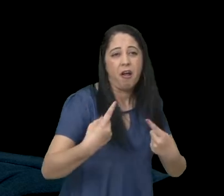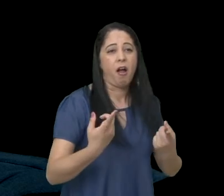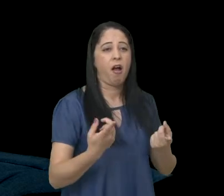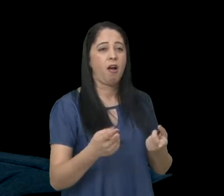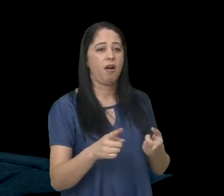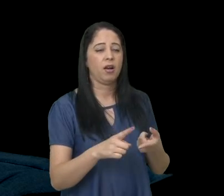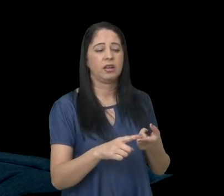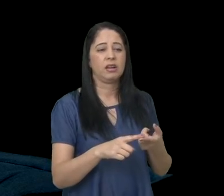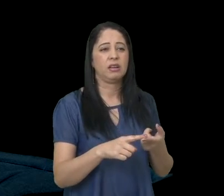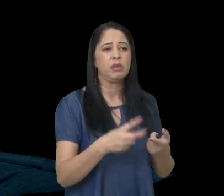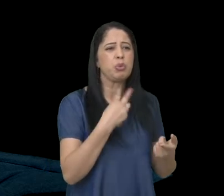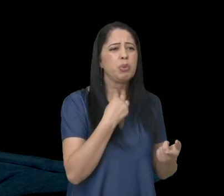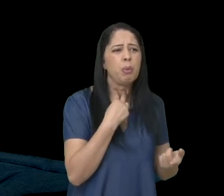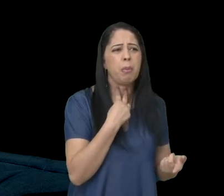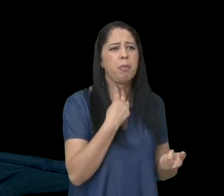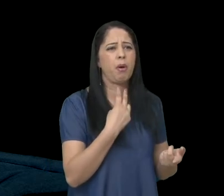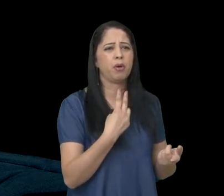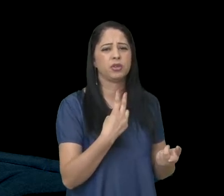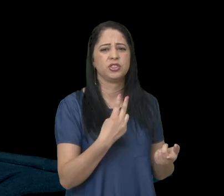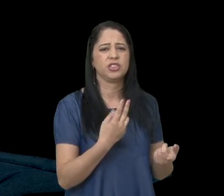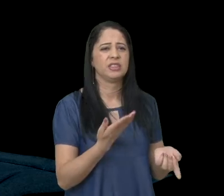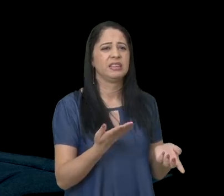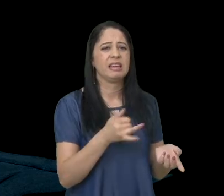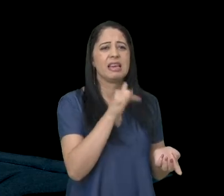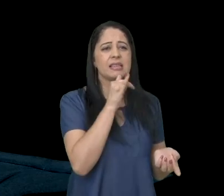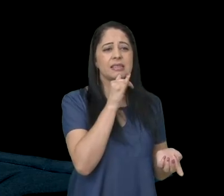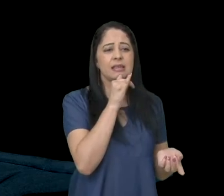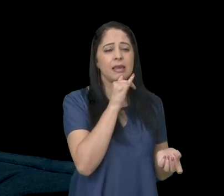conviver todos os dias com uma fala